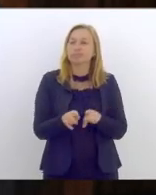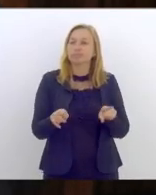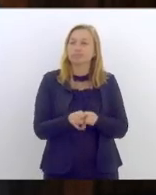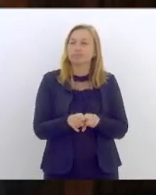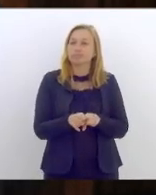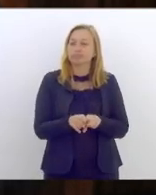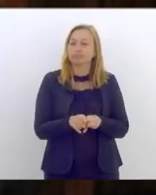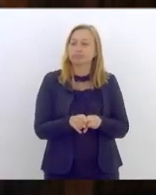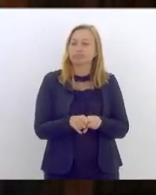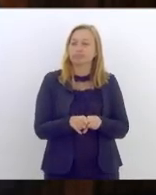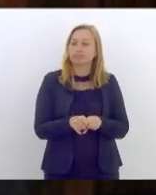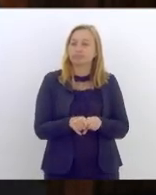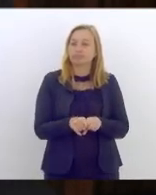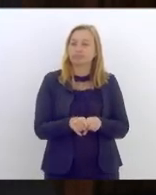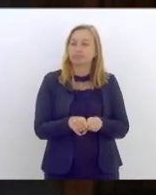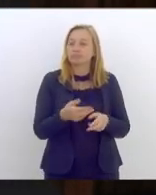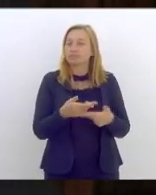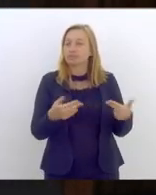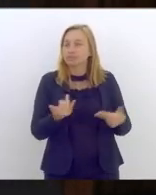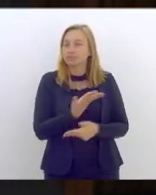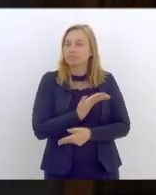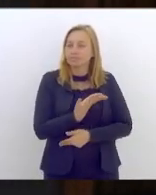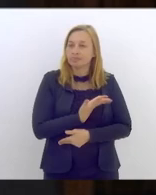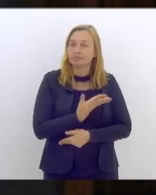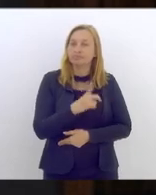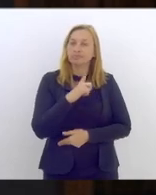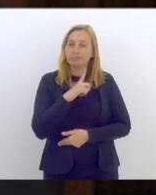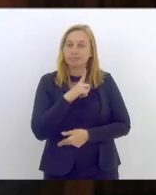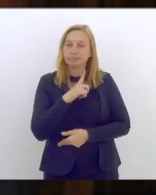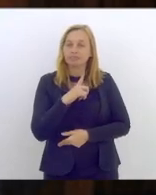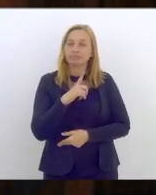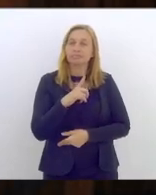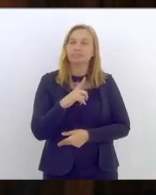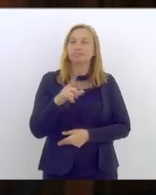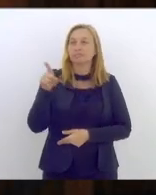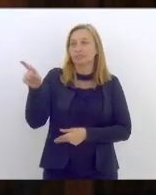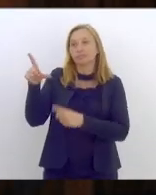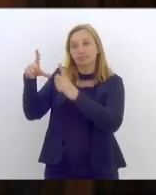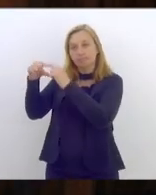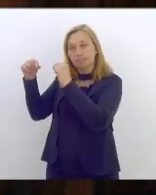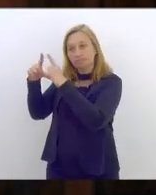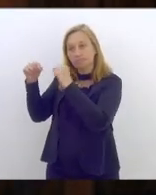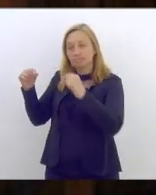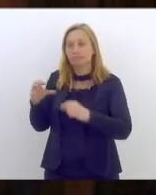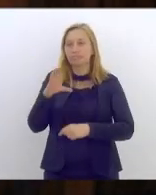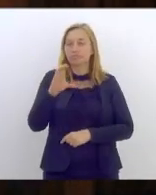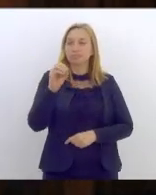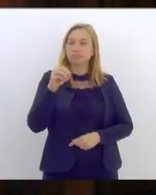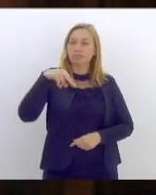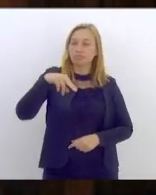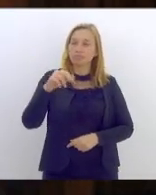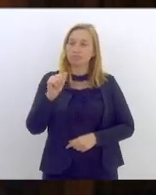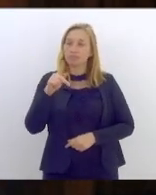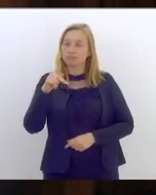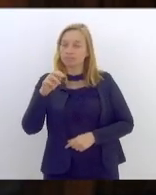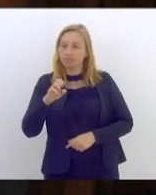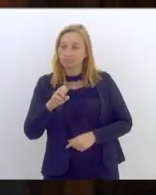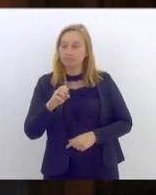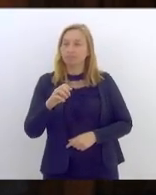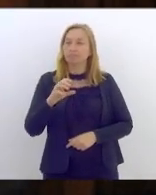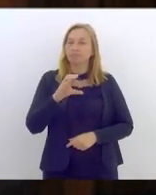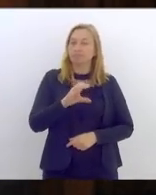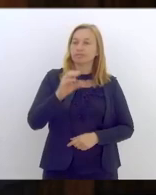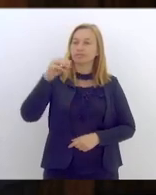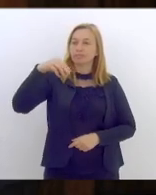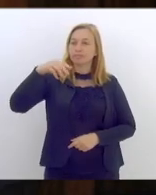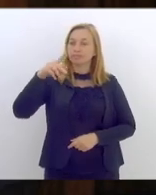através dos inúmeros amigos que lá em Brasília na conamp no cnpg e nas